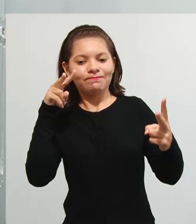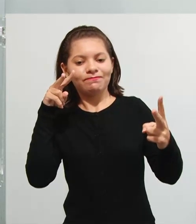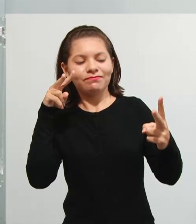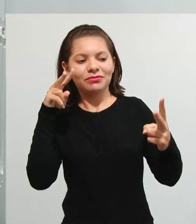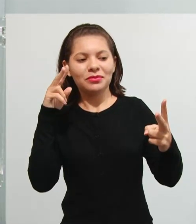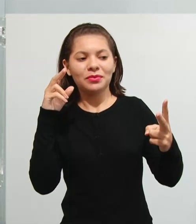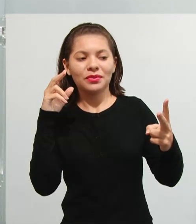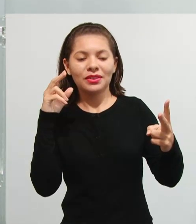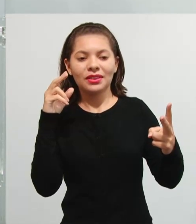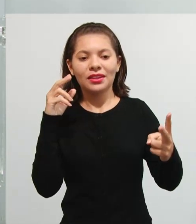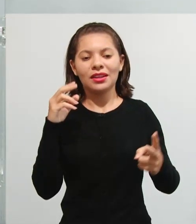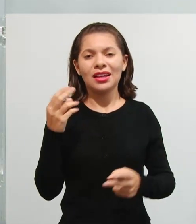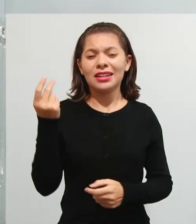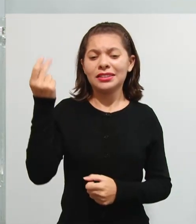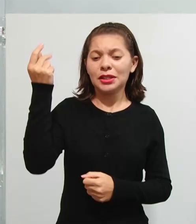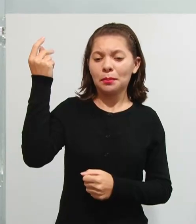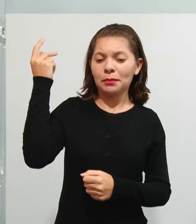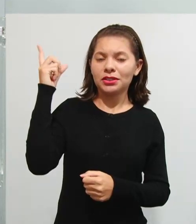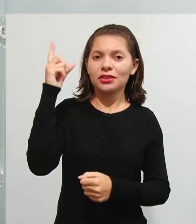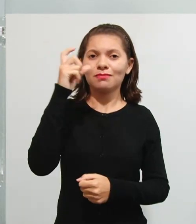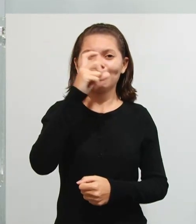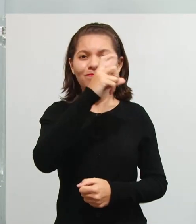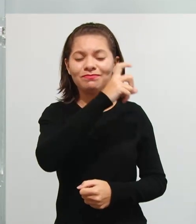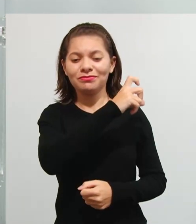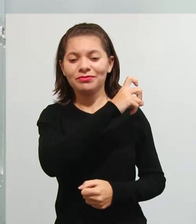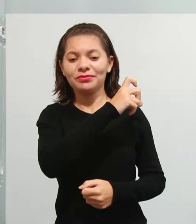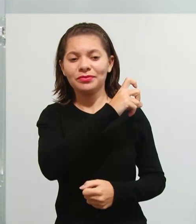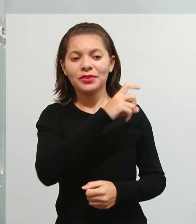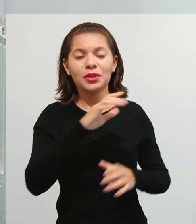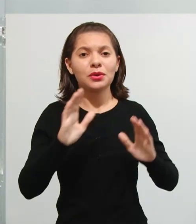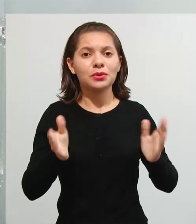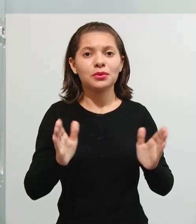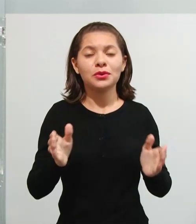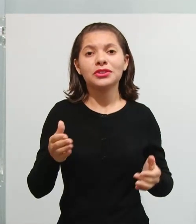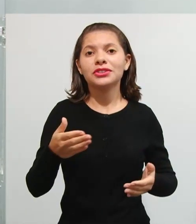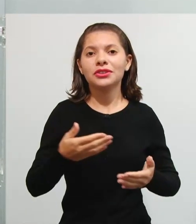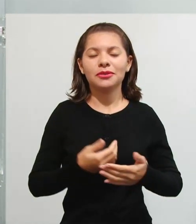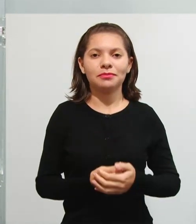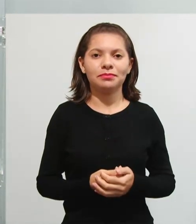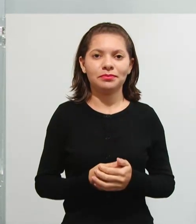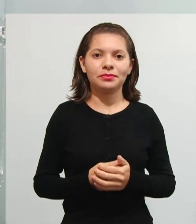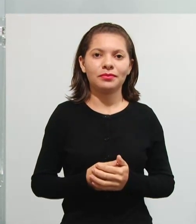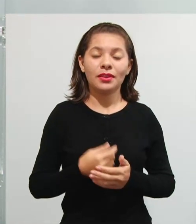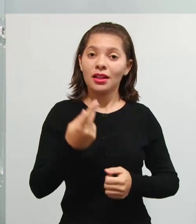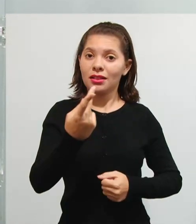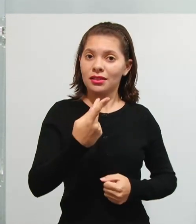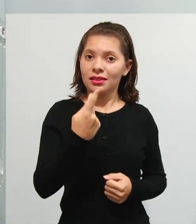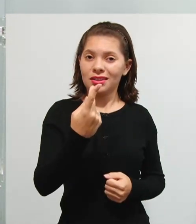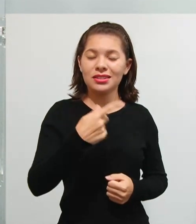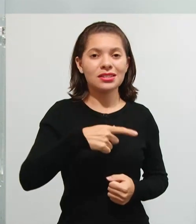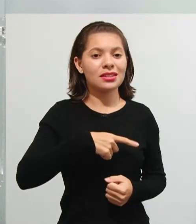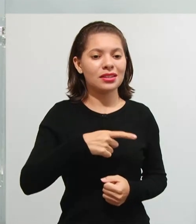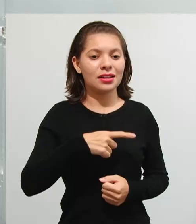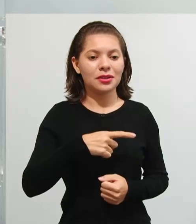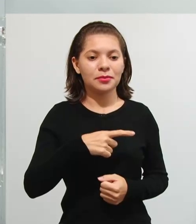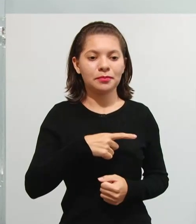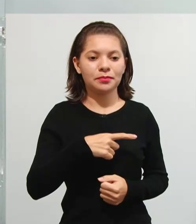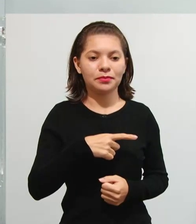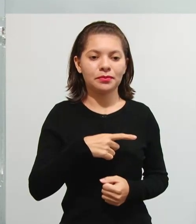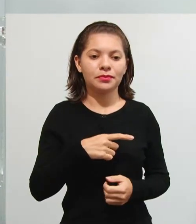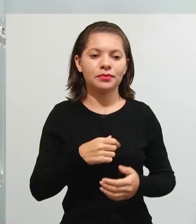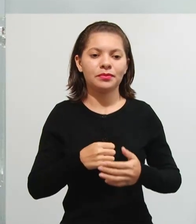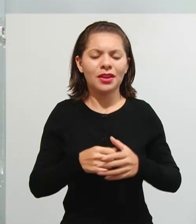com relação ao ensino EAD, e hoje está aqui, a gente tem uma série, um